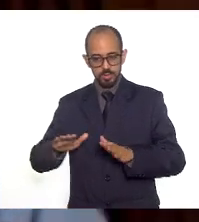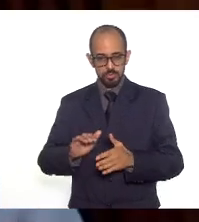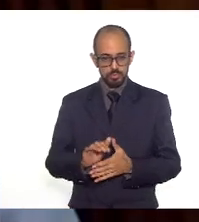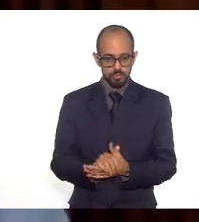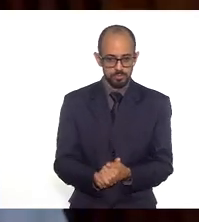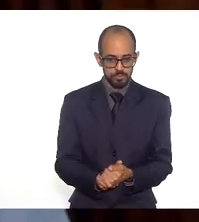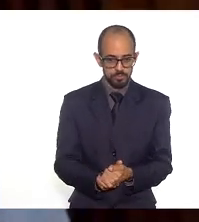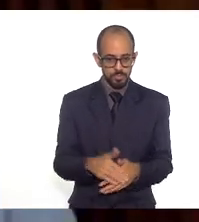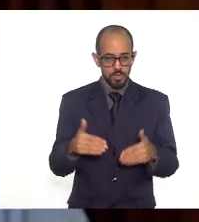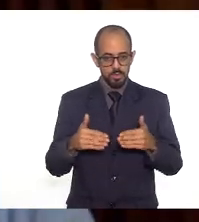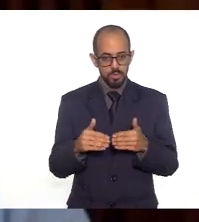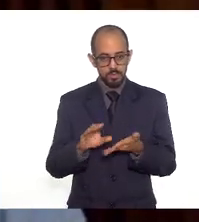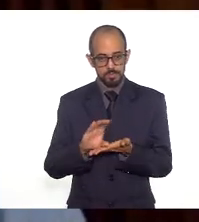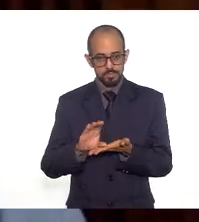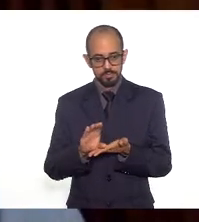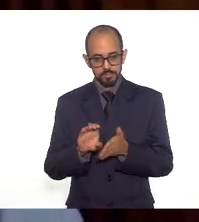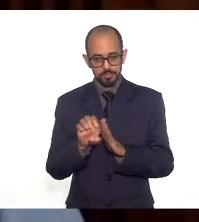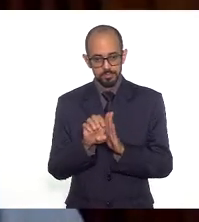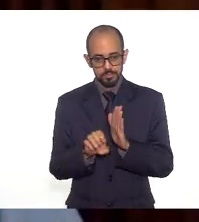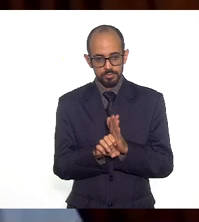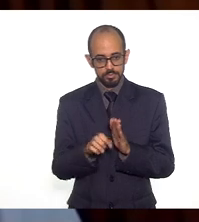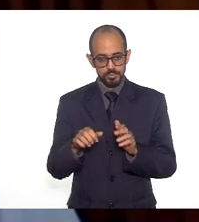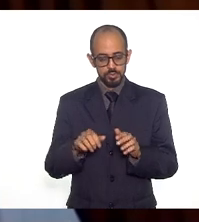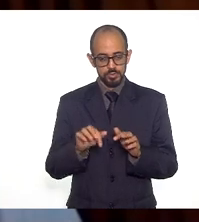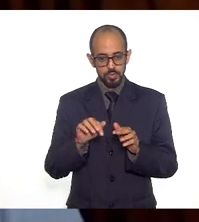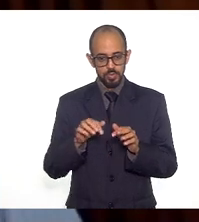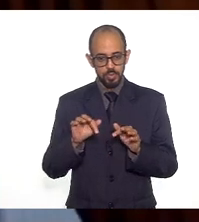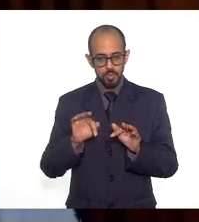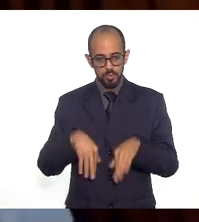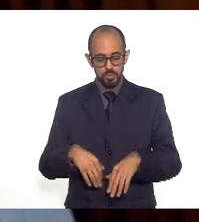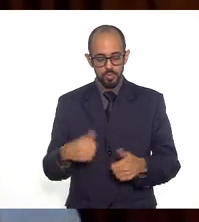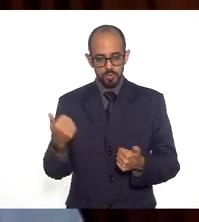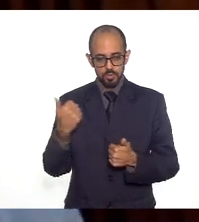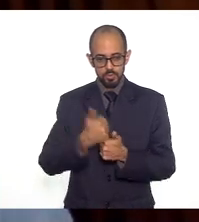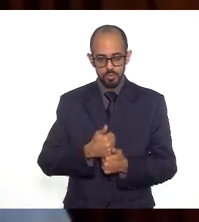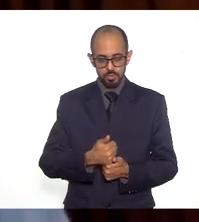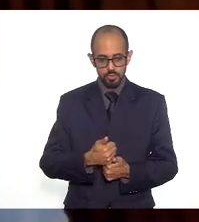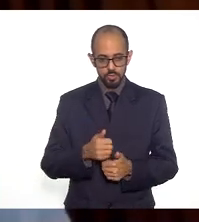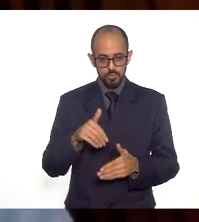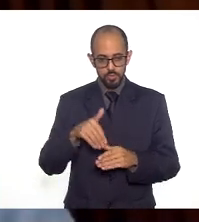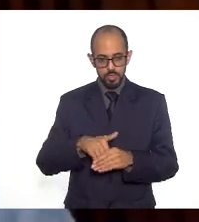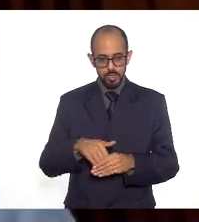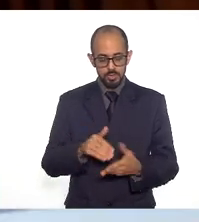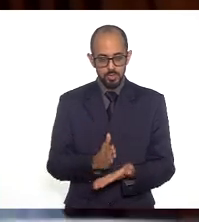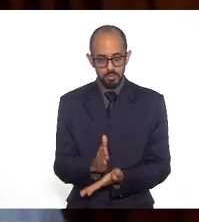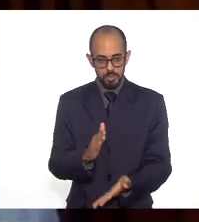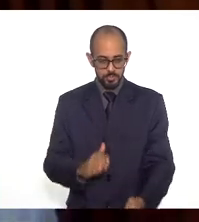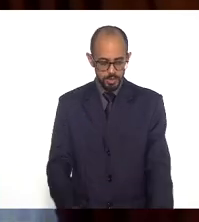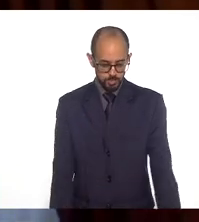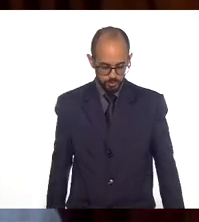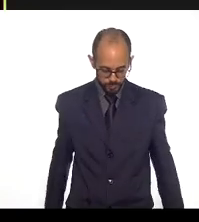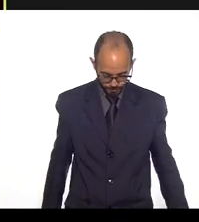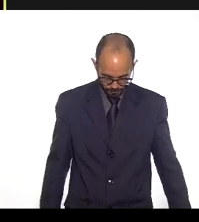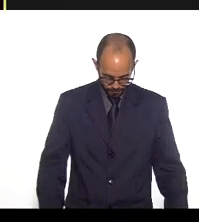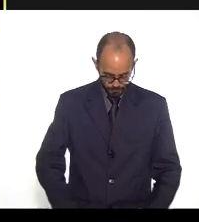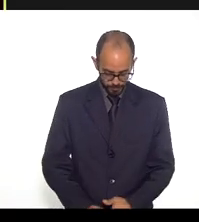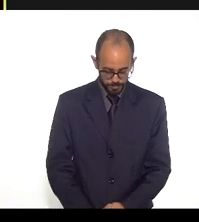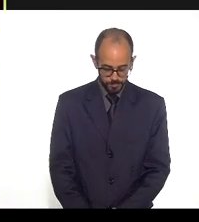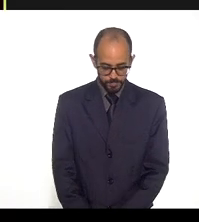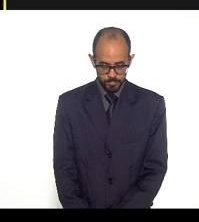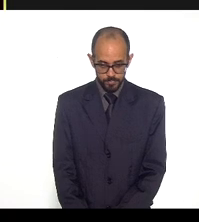Parecer pela constitucionalidade com emendas, cumprido por substitutivo, em discussão, em votação, aprovado.